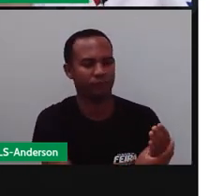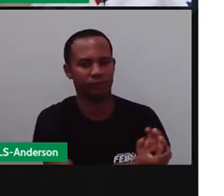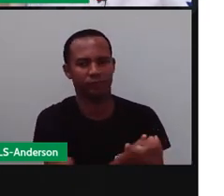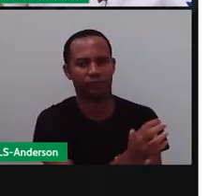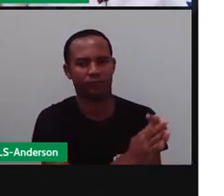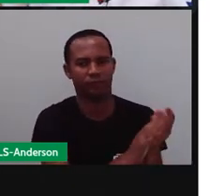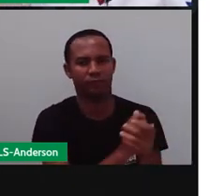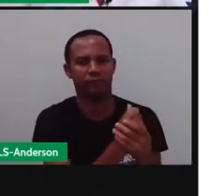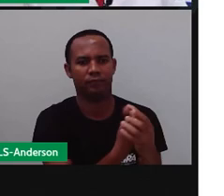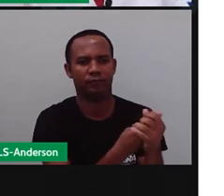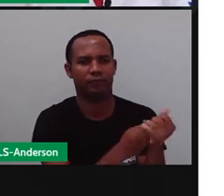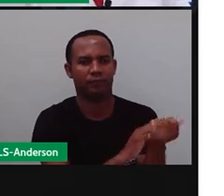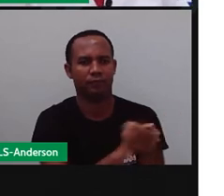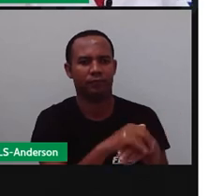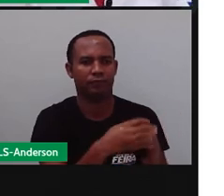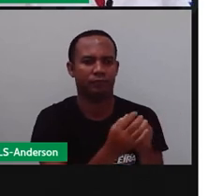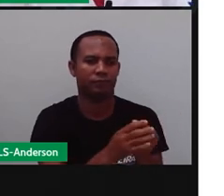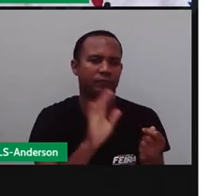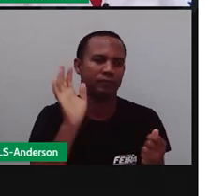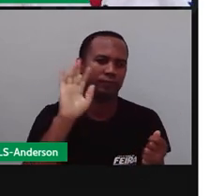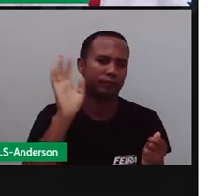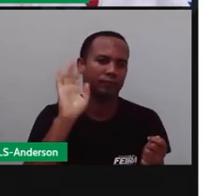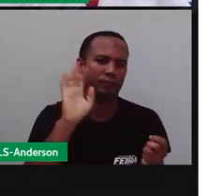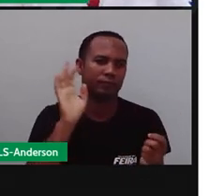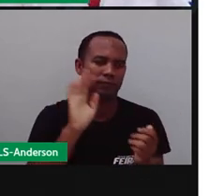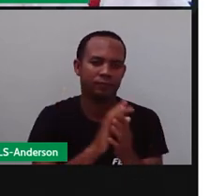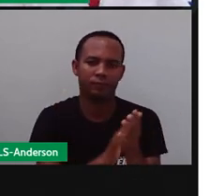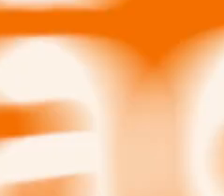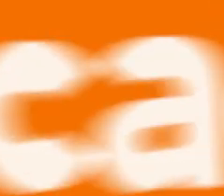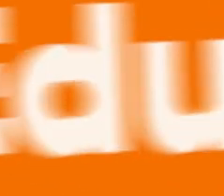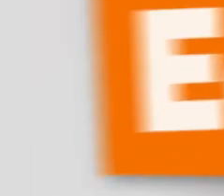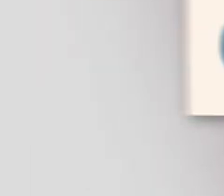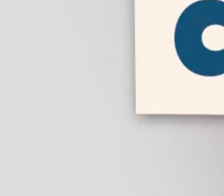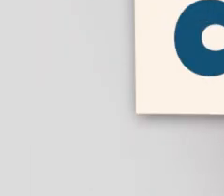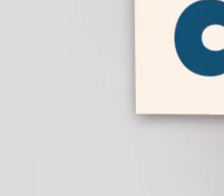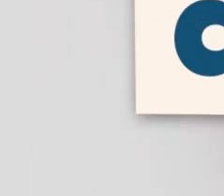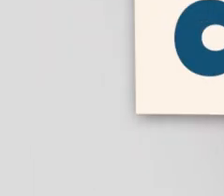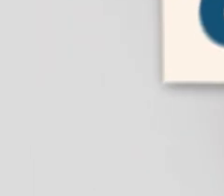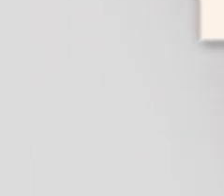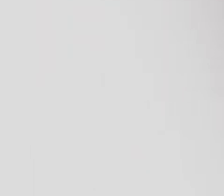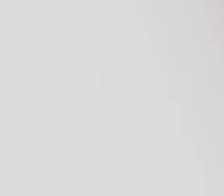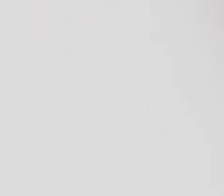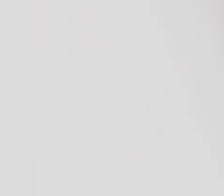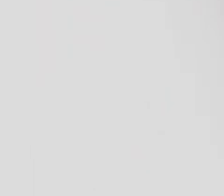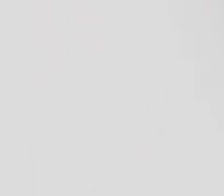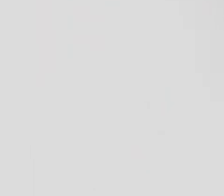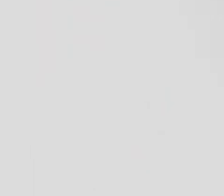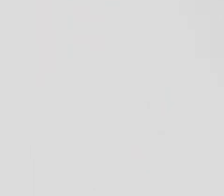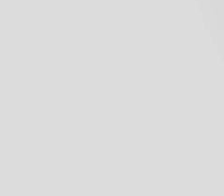vez. Beijo de Pró Maria, beijo de Anderson aí para vocês. vocês. Tchau, tchau,